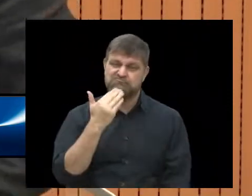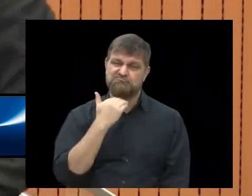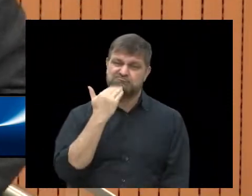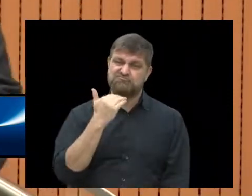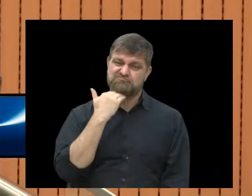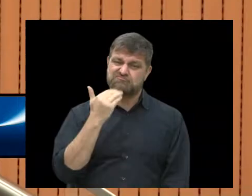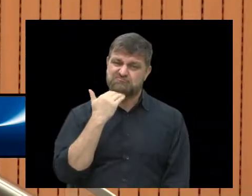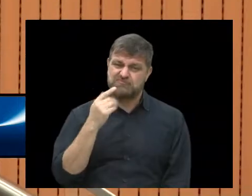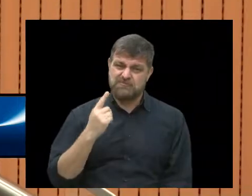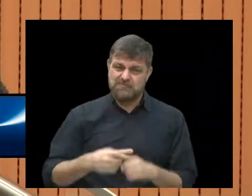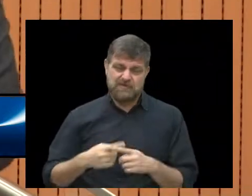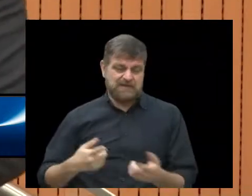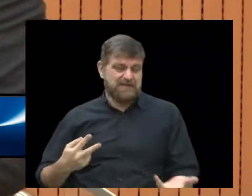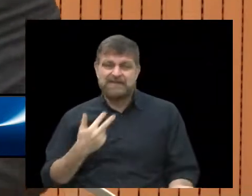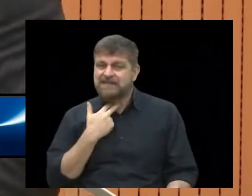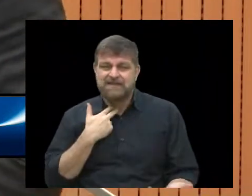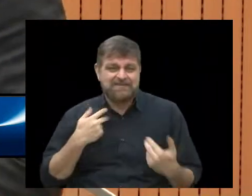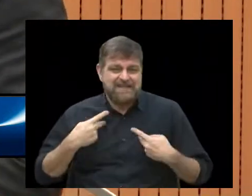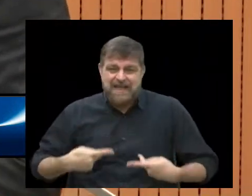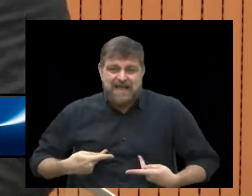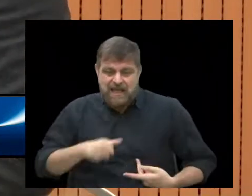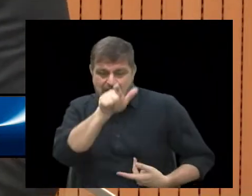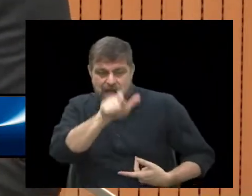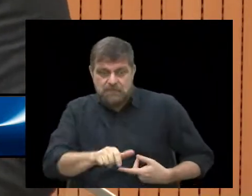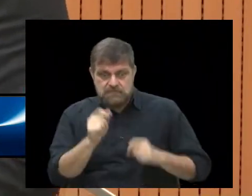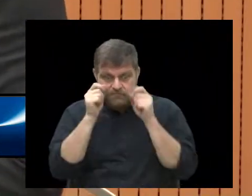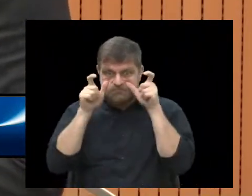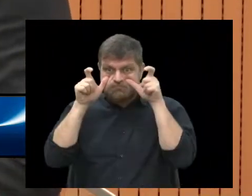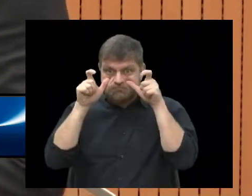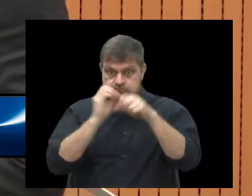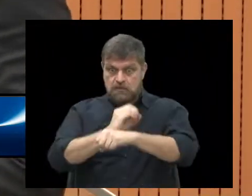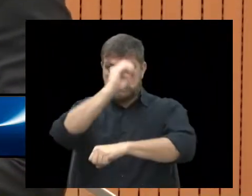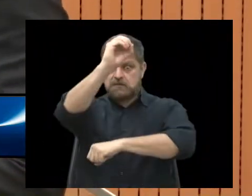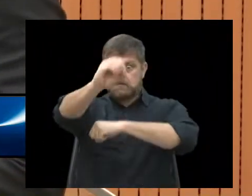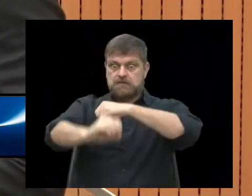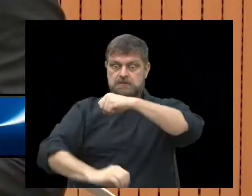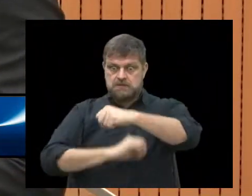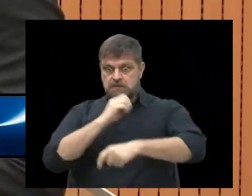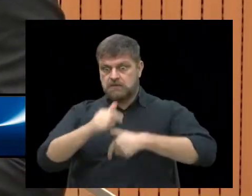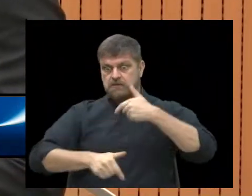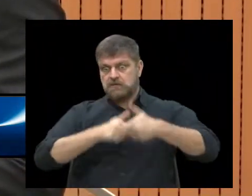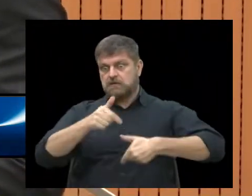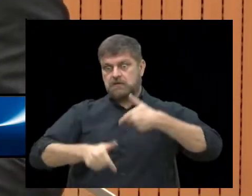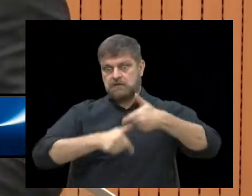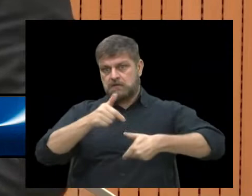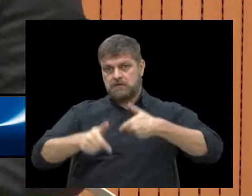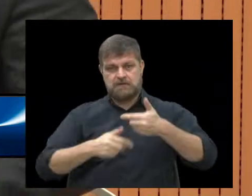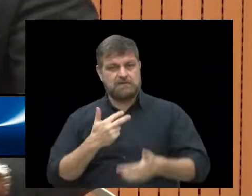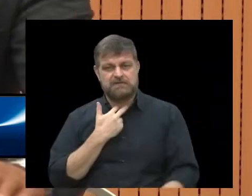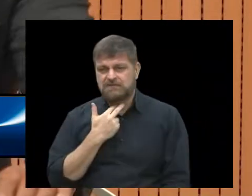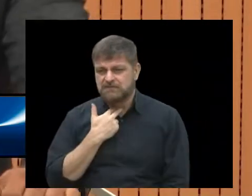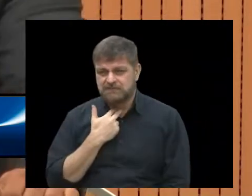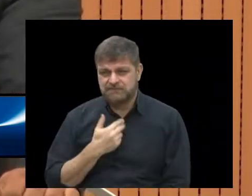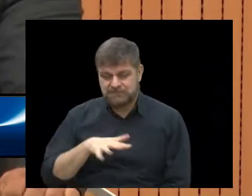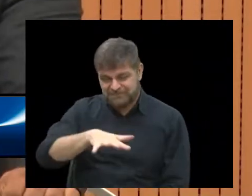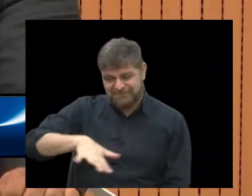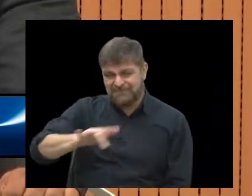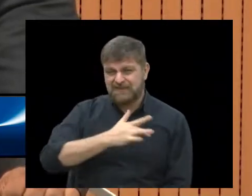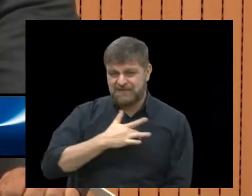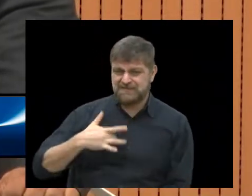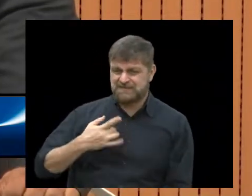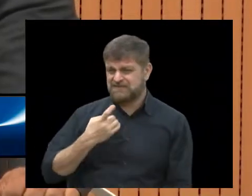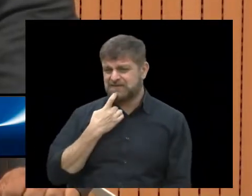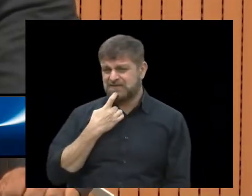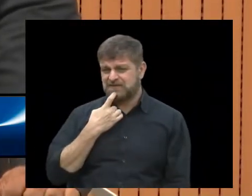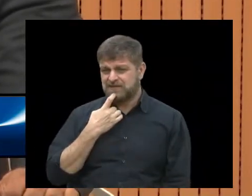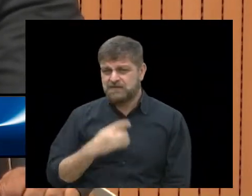Porque é humanamente impossível alguém trabalhar 24 horas por dia. Mas aqui na saúde de